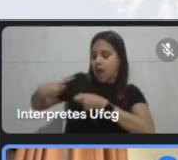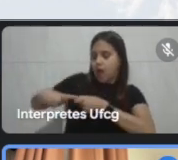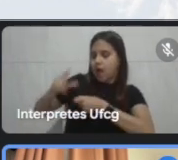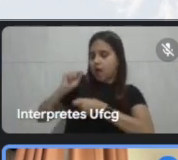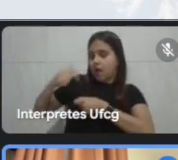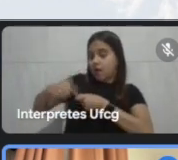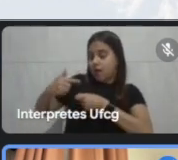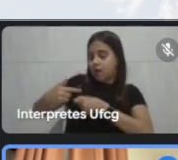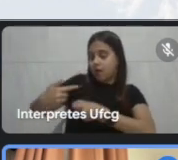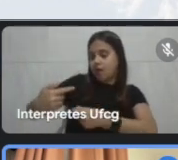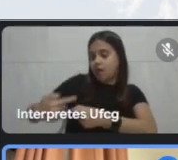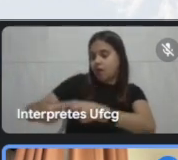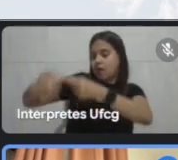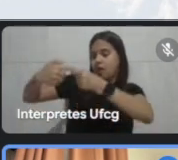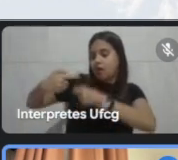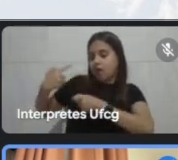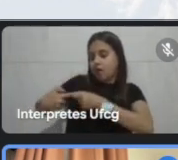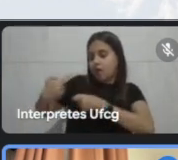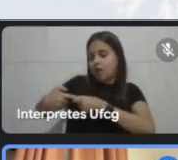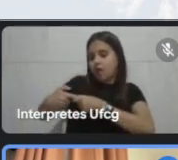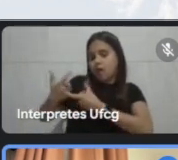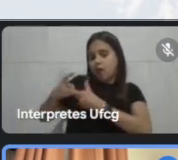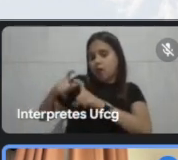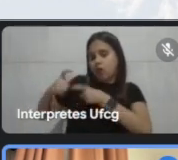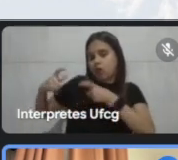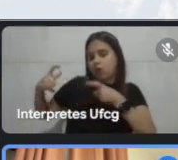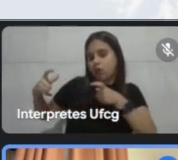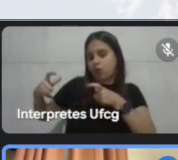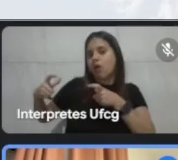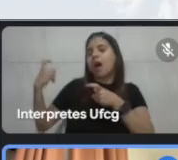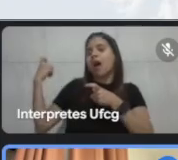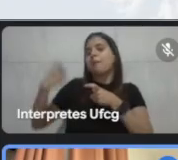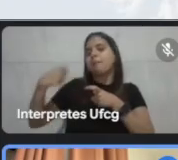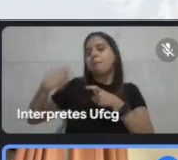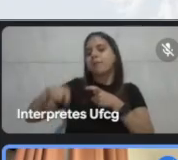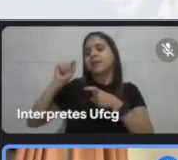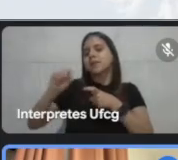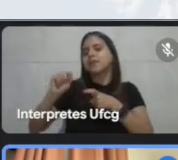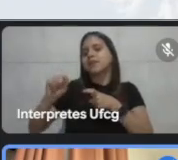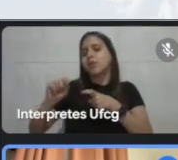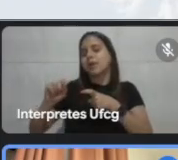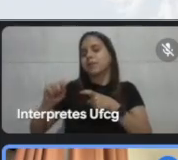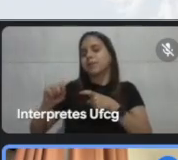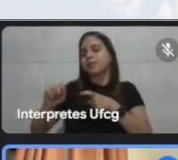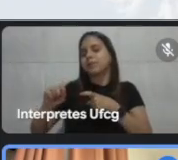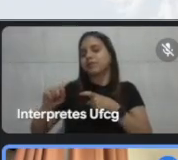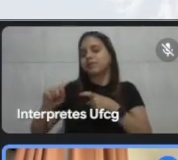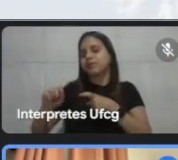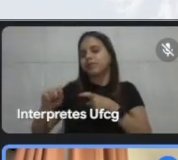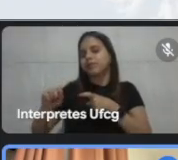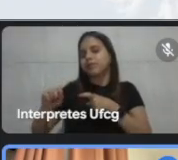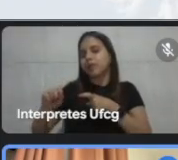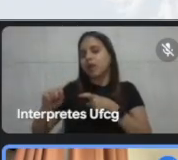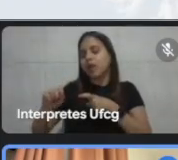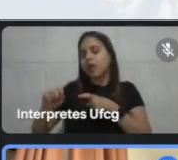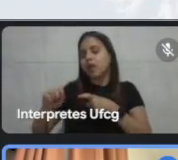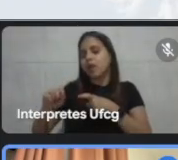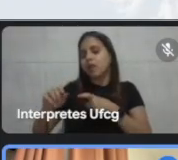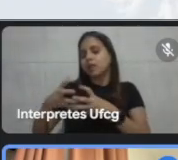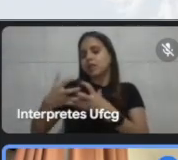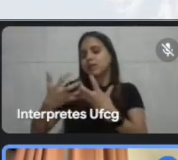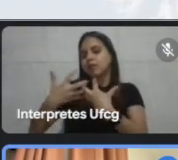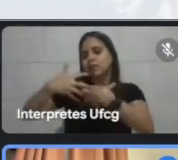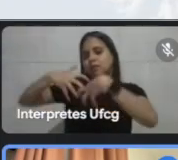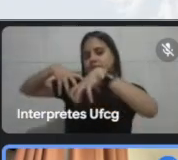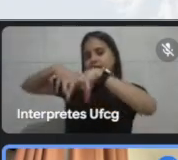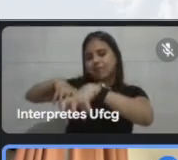cidade, e está acarretando um maior fluxo de água para a cidade, porque a cidade acaba recebendo o fluxo de água por causa da